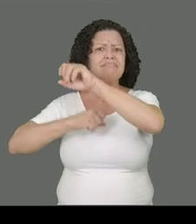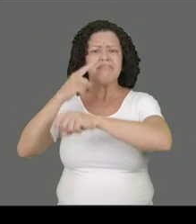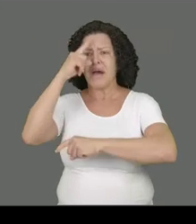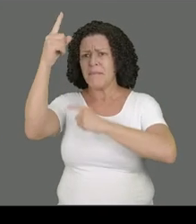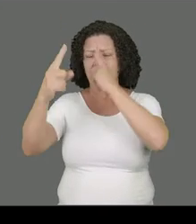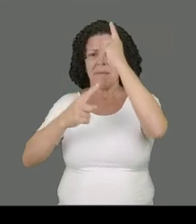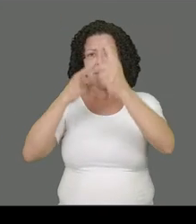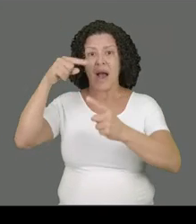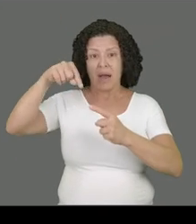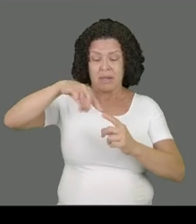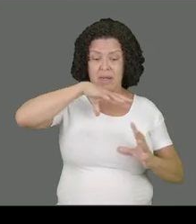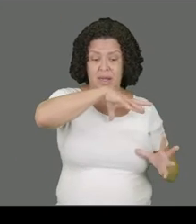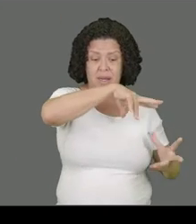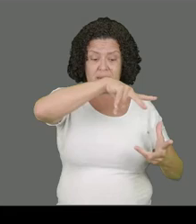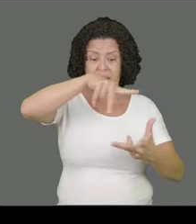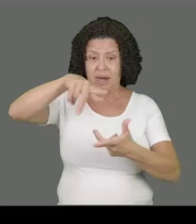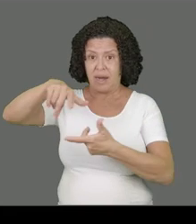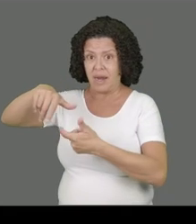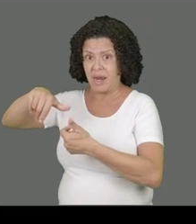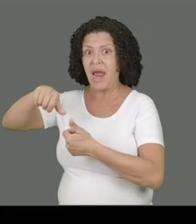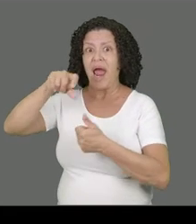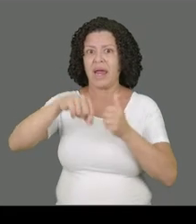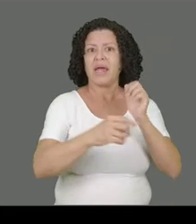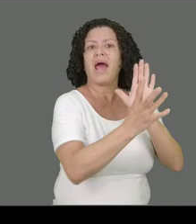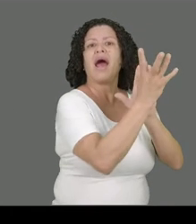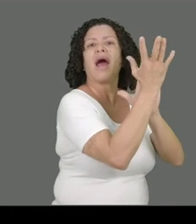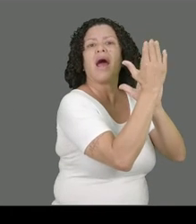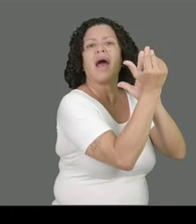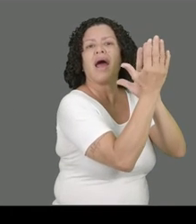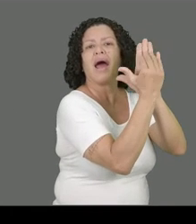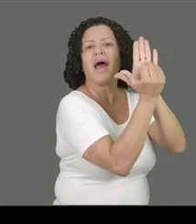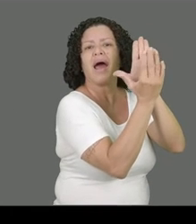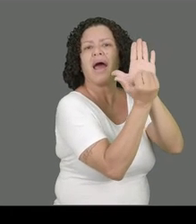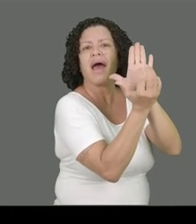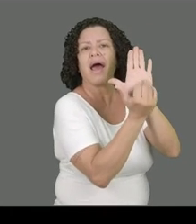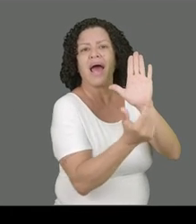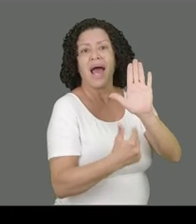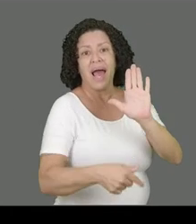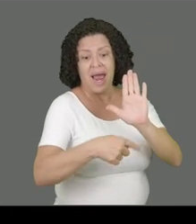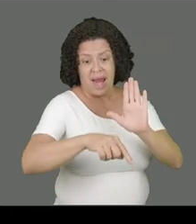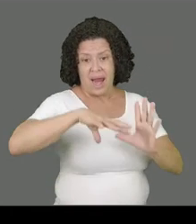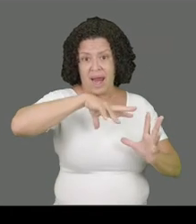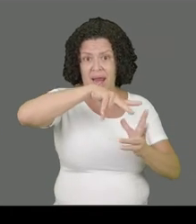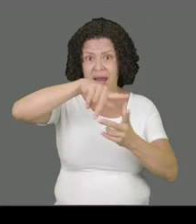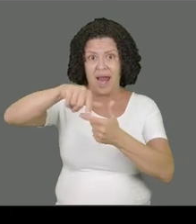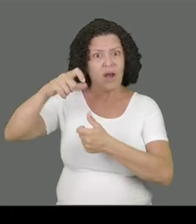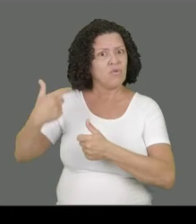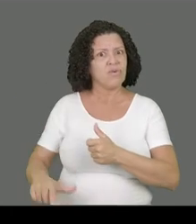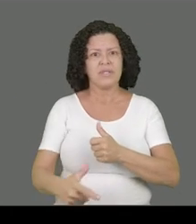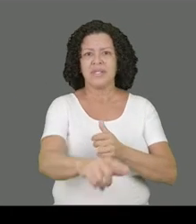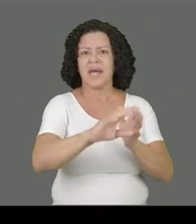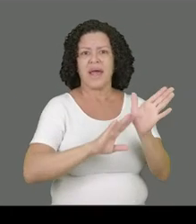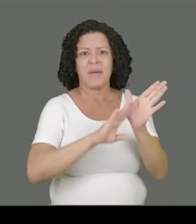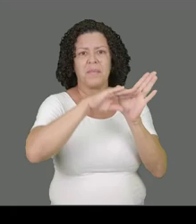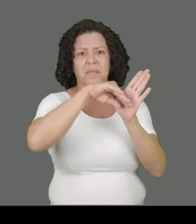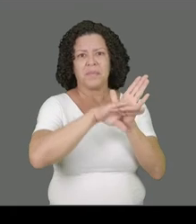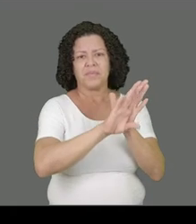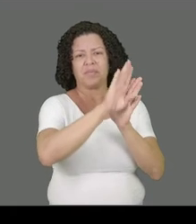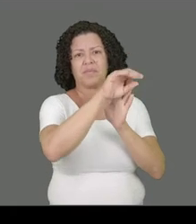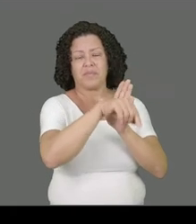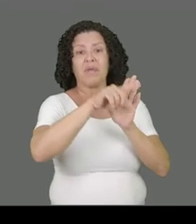mais. No planeta regenerado, na Terra, já não mais um mundo de